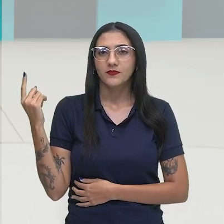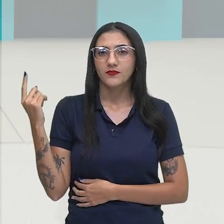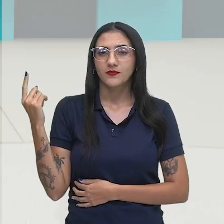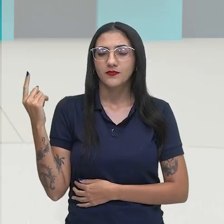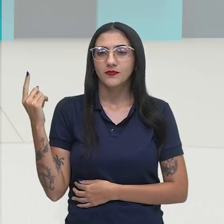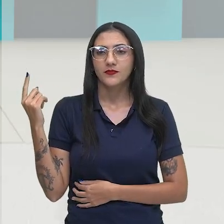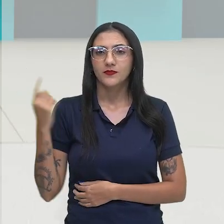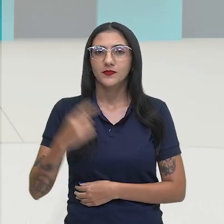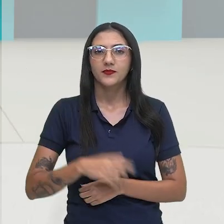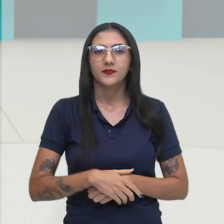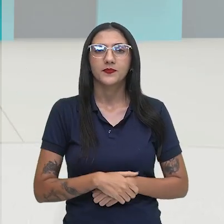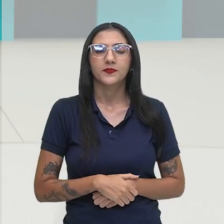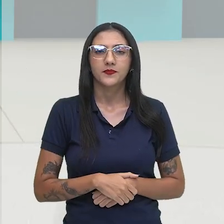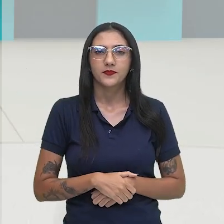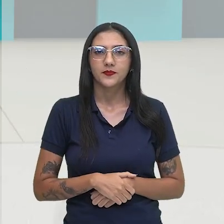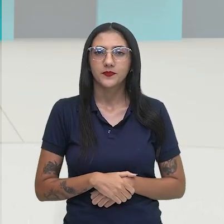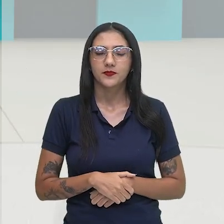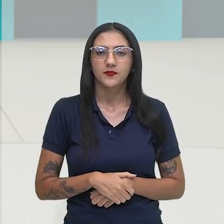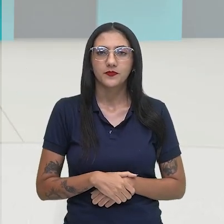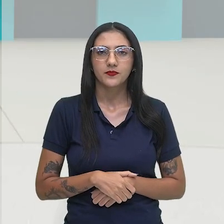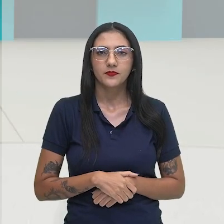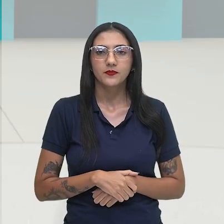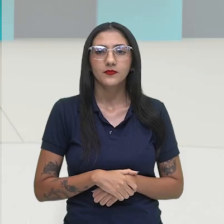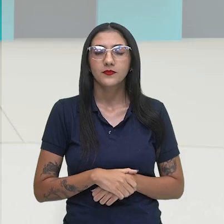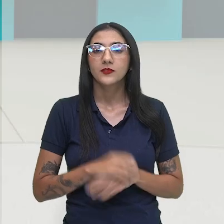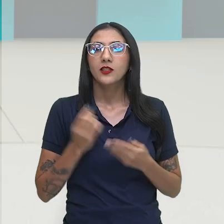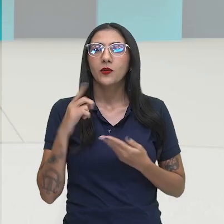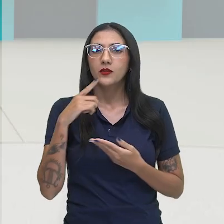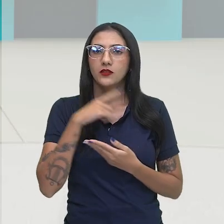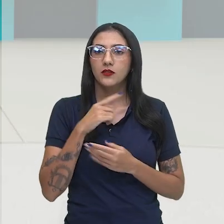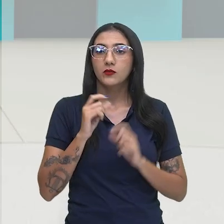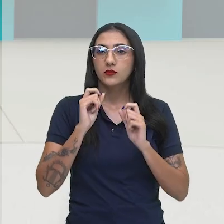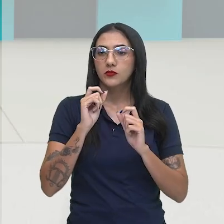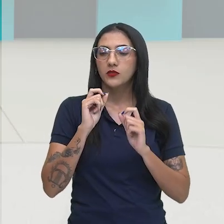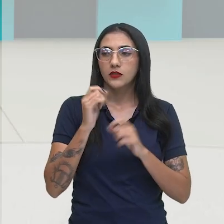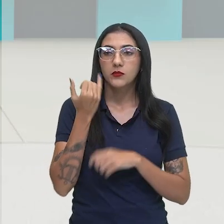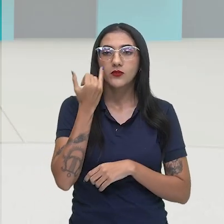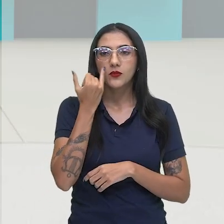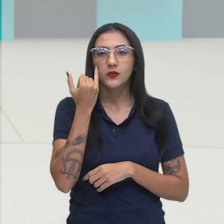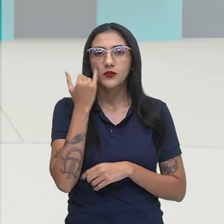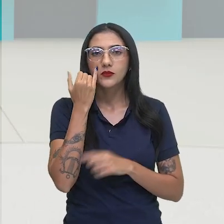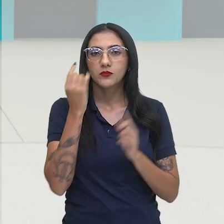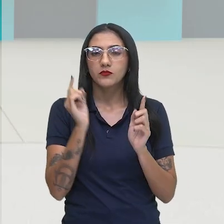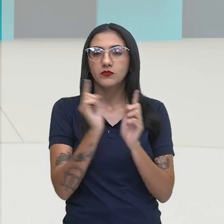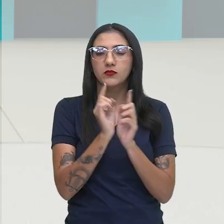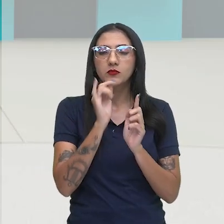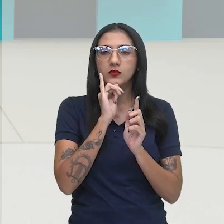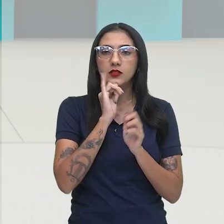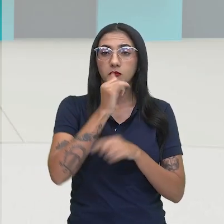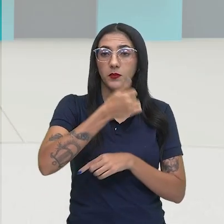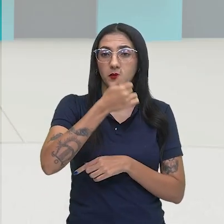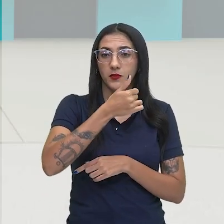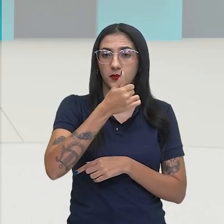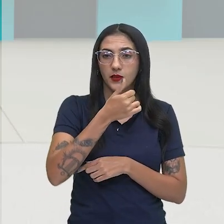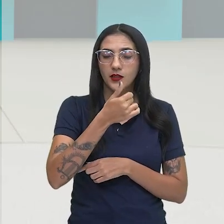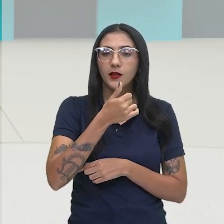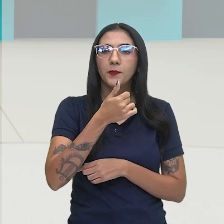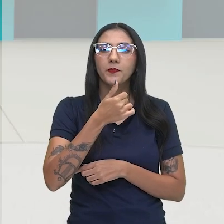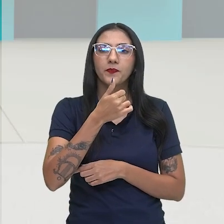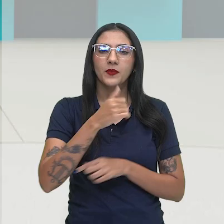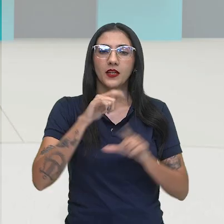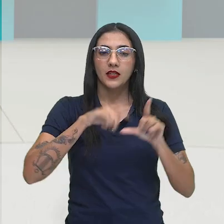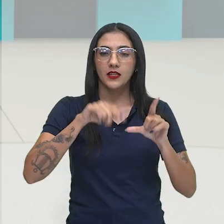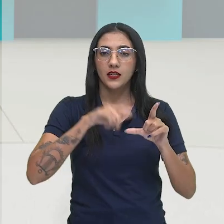Protocol Secure. Então, é um protocolo, isso aqui, gente, é um acrônimo, Quando eu pego a primeira letra de várias palavras para formar